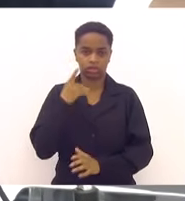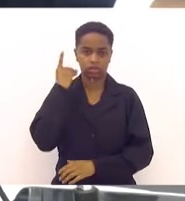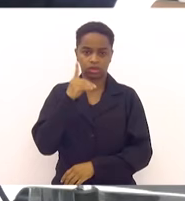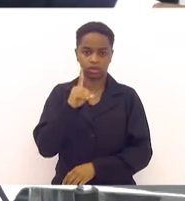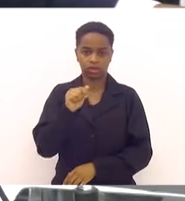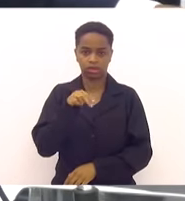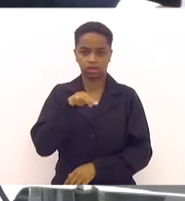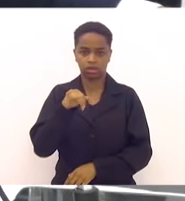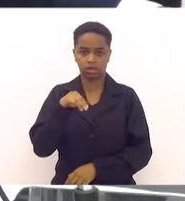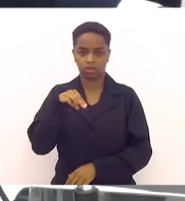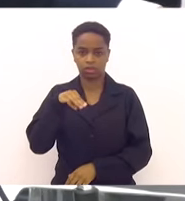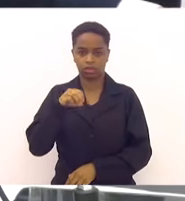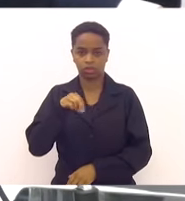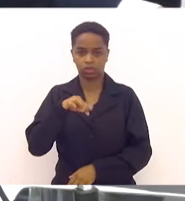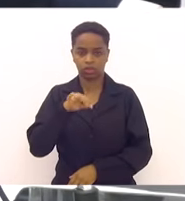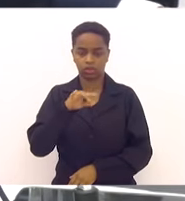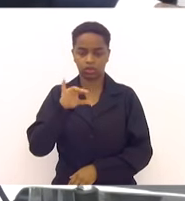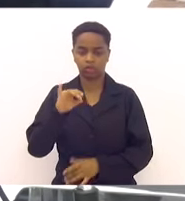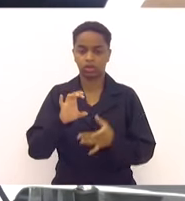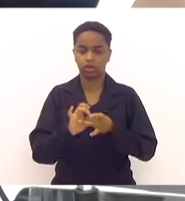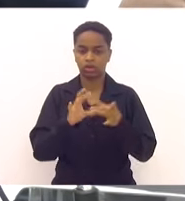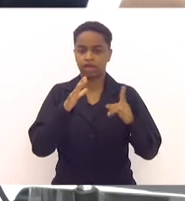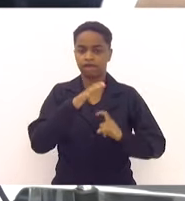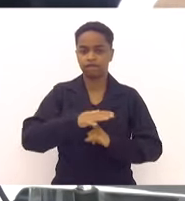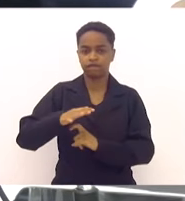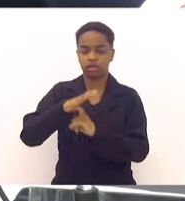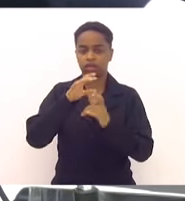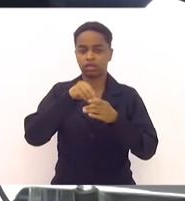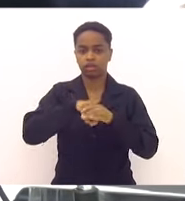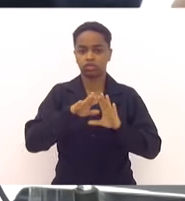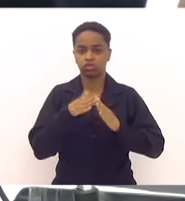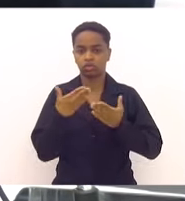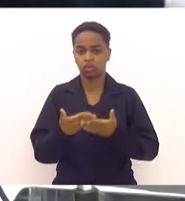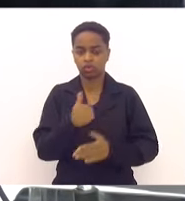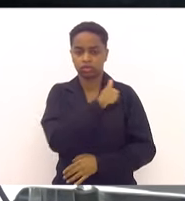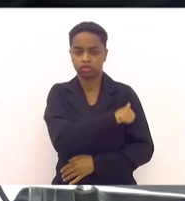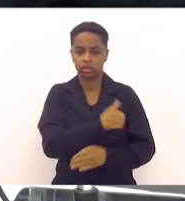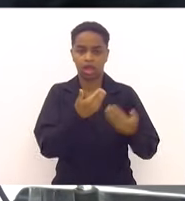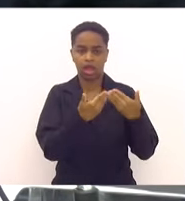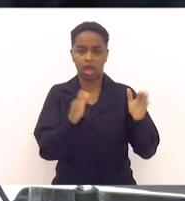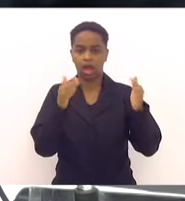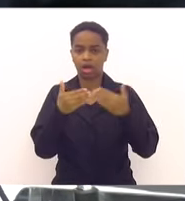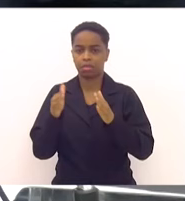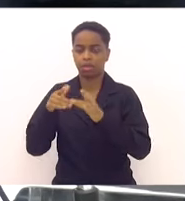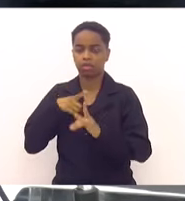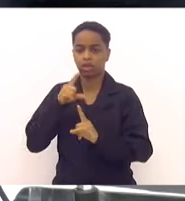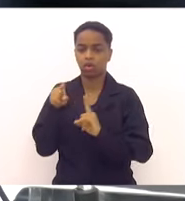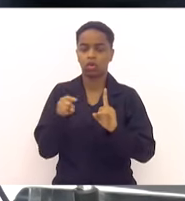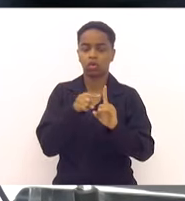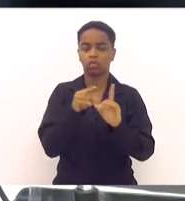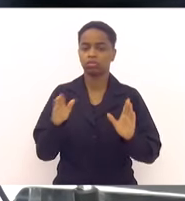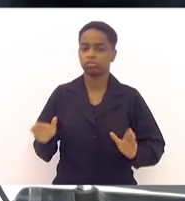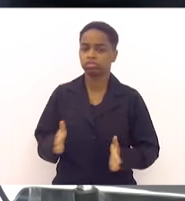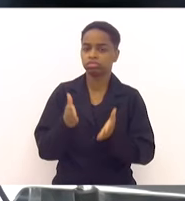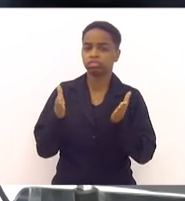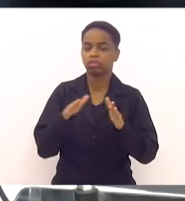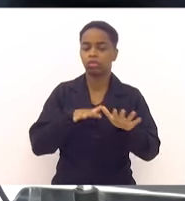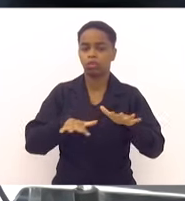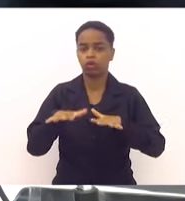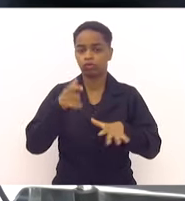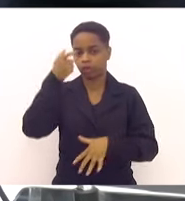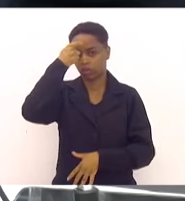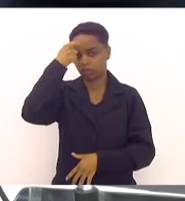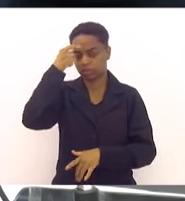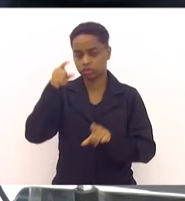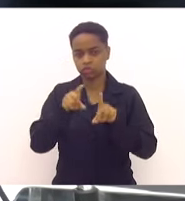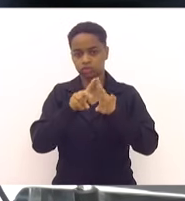Monteiro, que autoriza a realização de feiras nas escolas do Estado do Rio de Janeiro, abertas ao público, com o objetivo de promover um movimento de conscientização